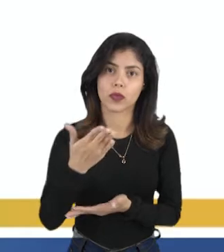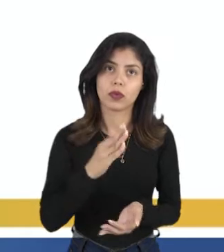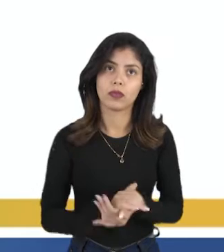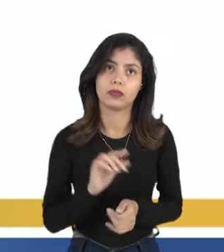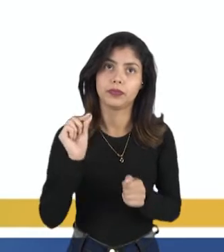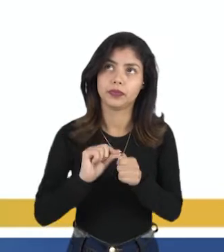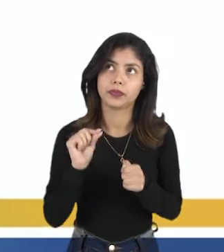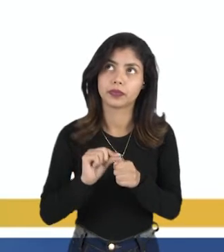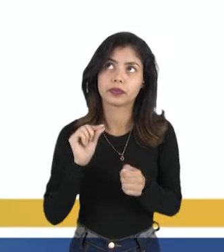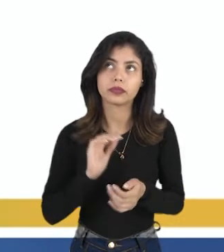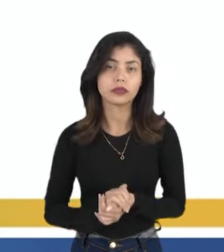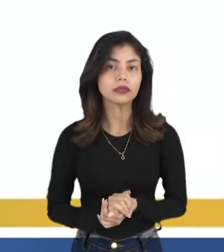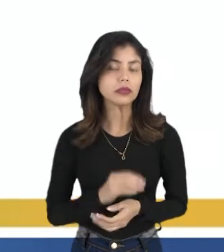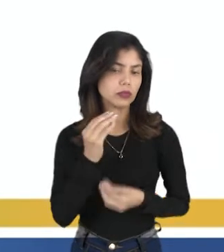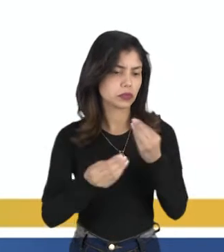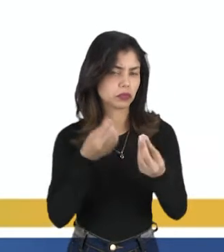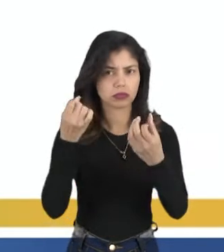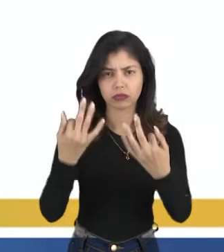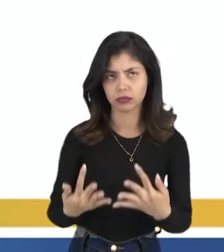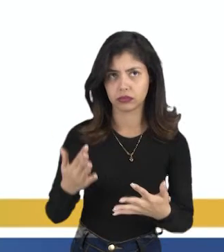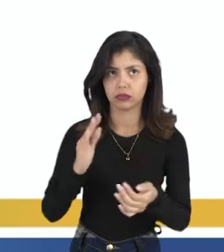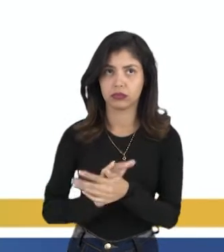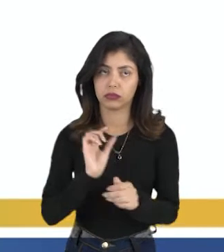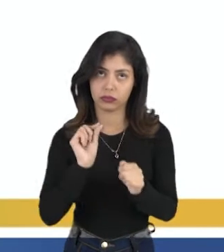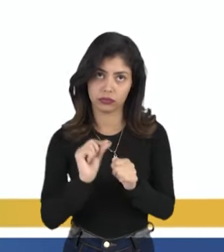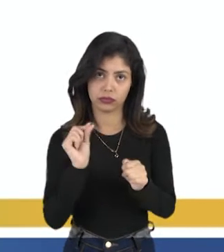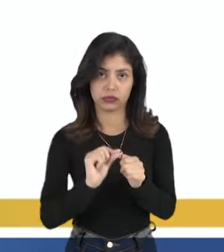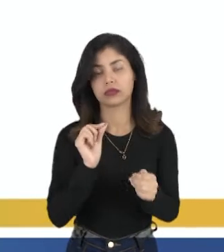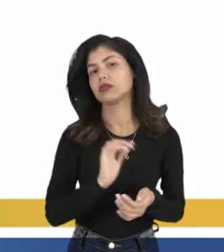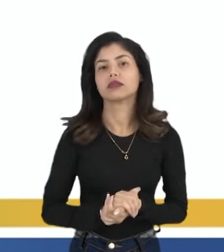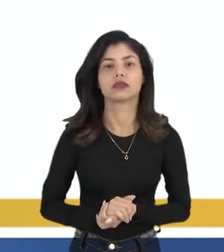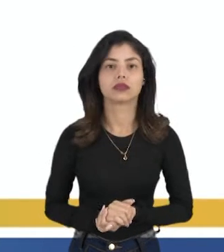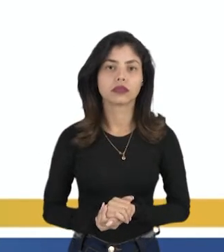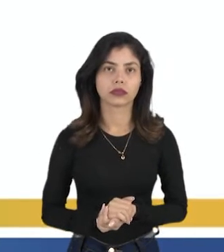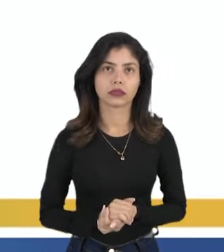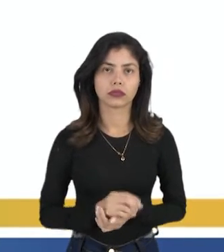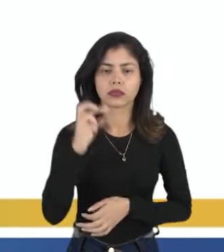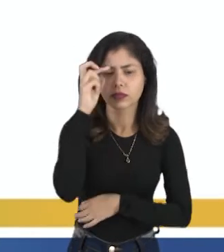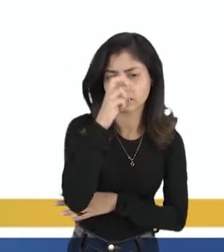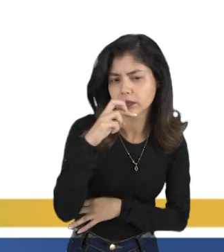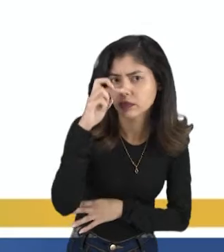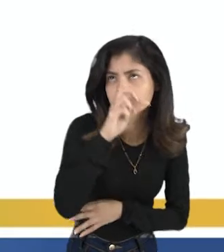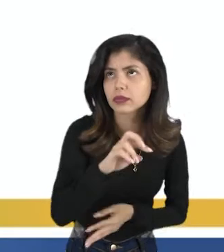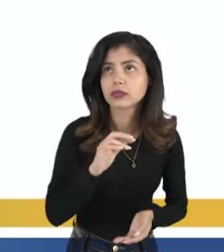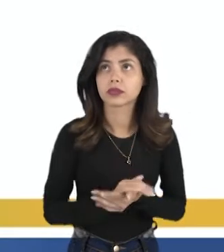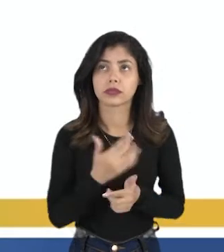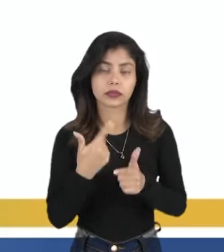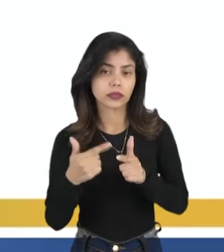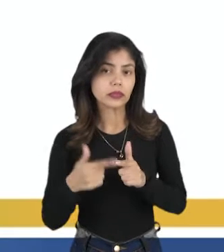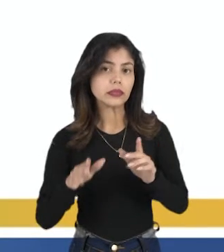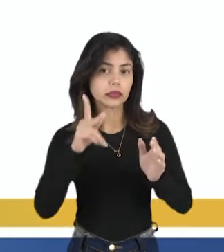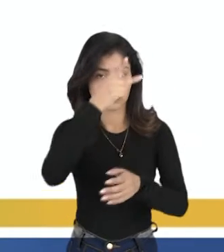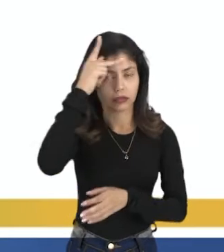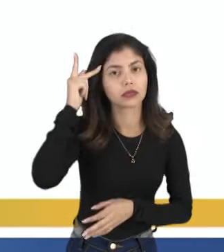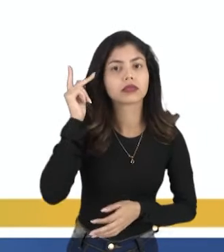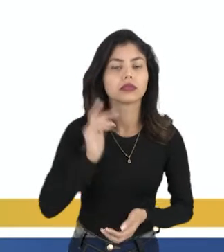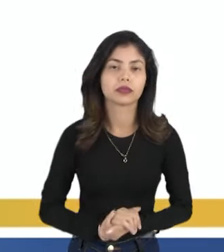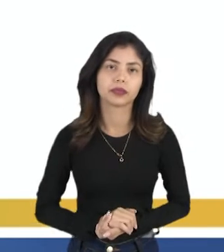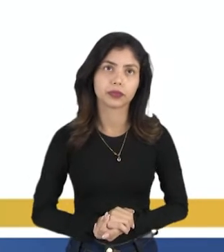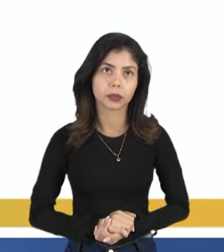ele faz, né? Como é que eu posso dizer? Ele faz uma análise da situação dessas